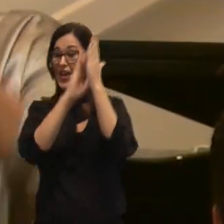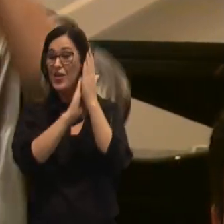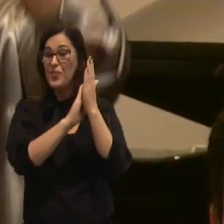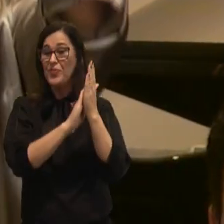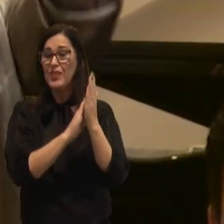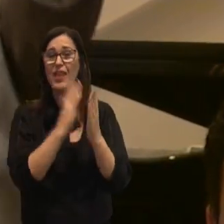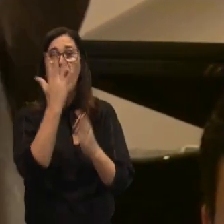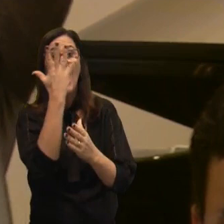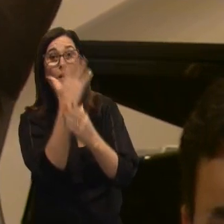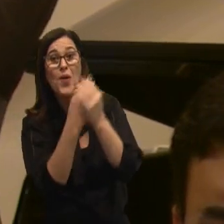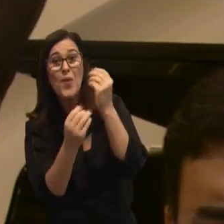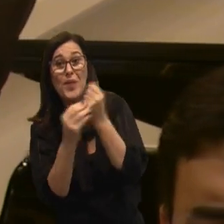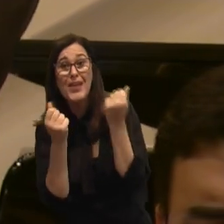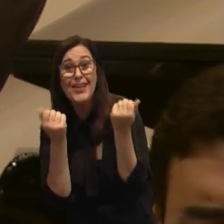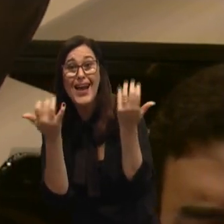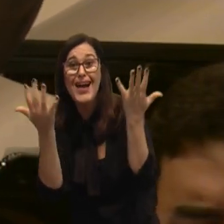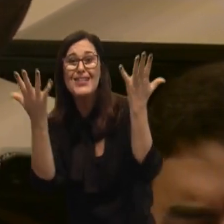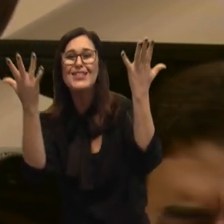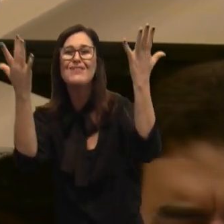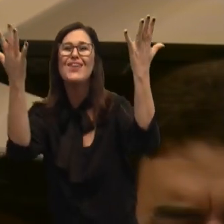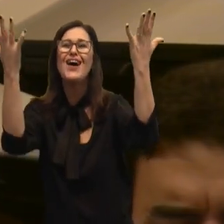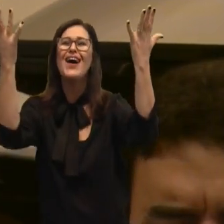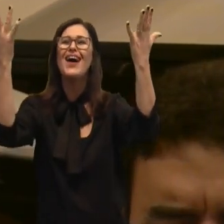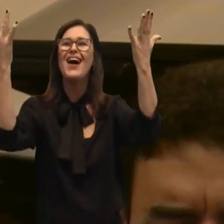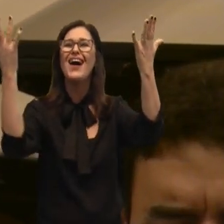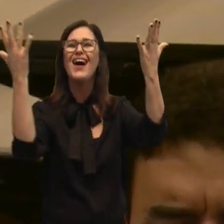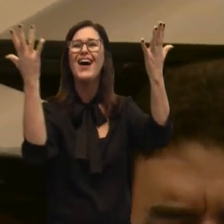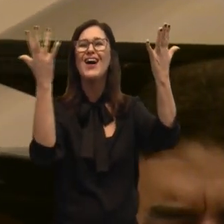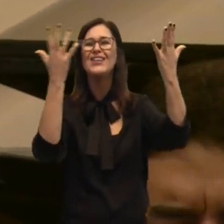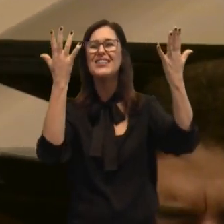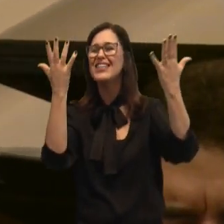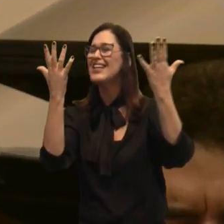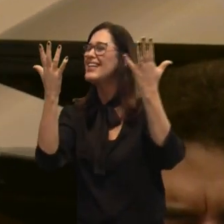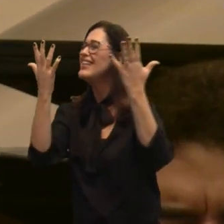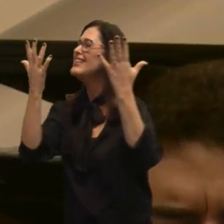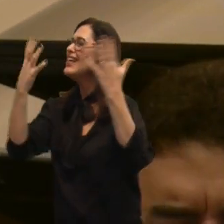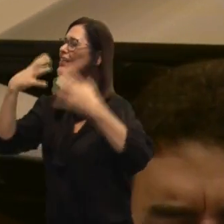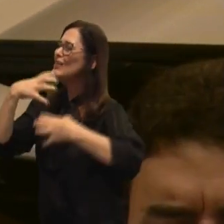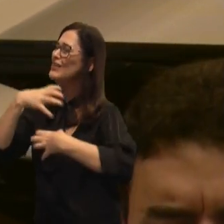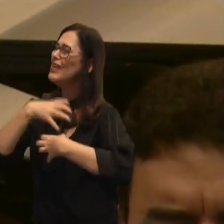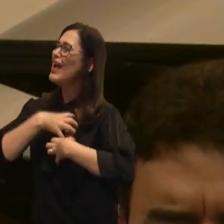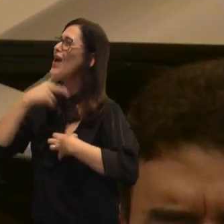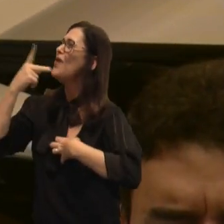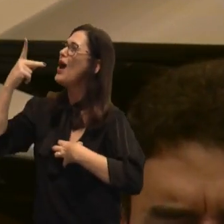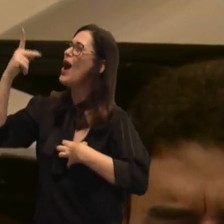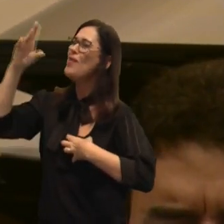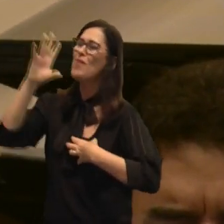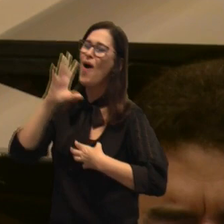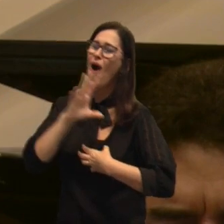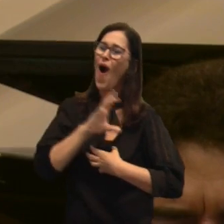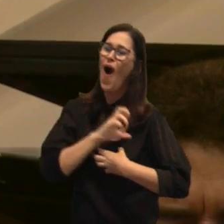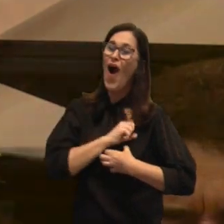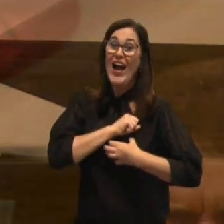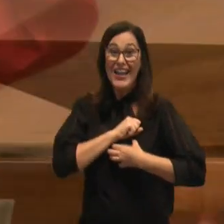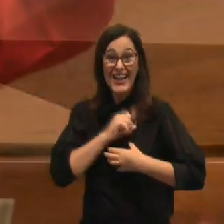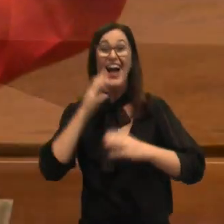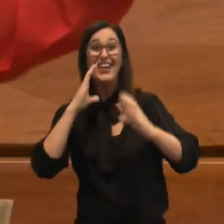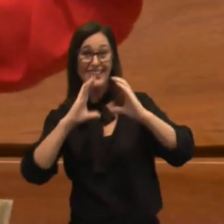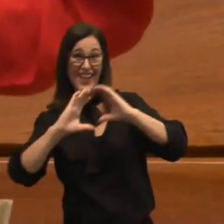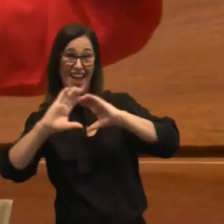louvarei, levantando minhas mãos, sentindo teu